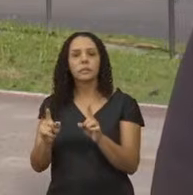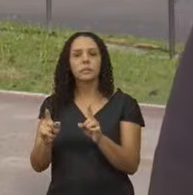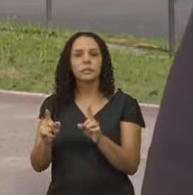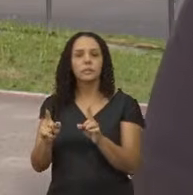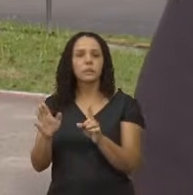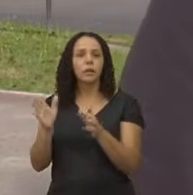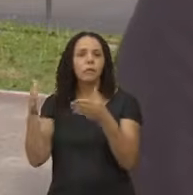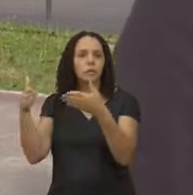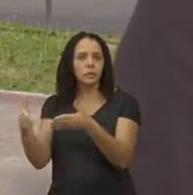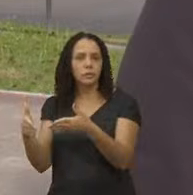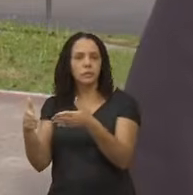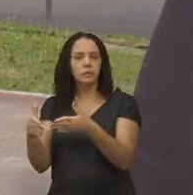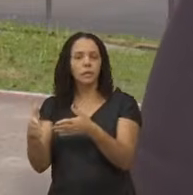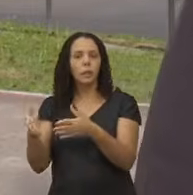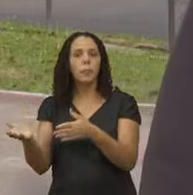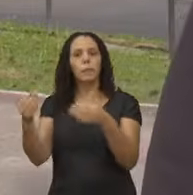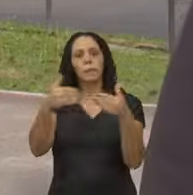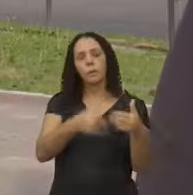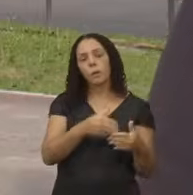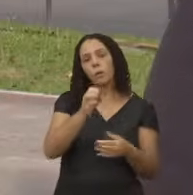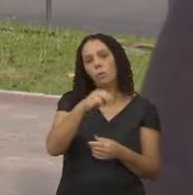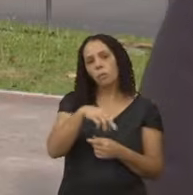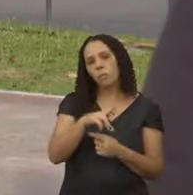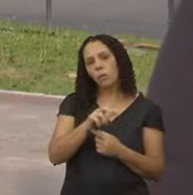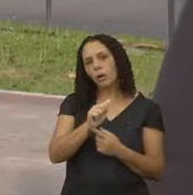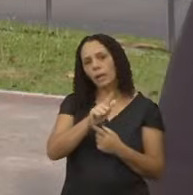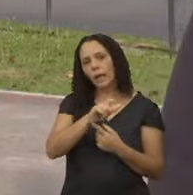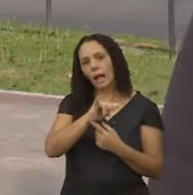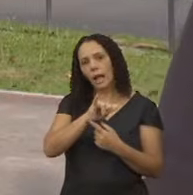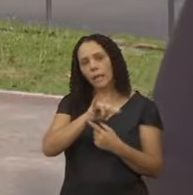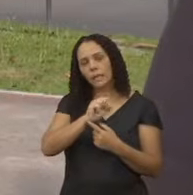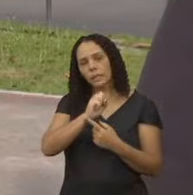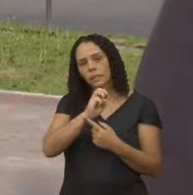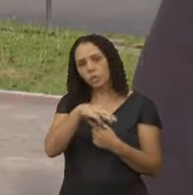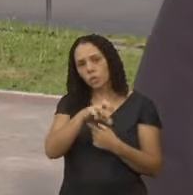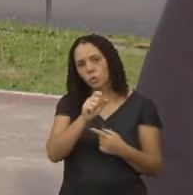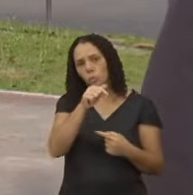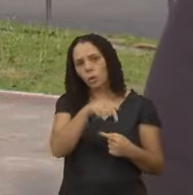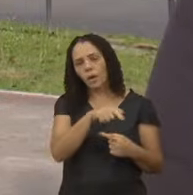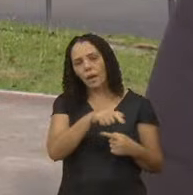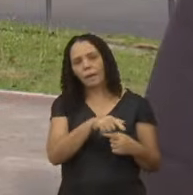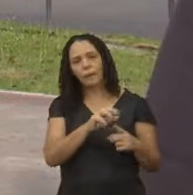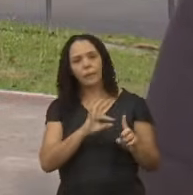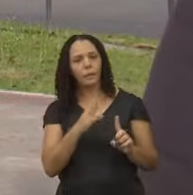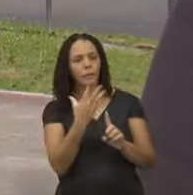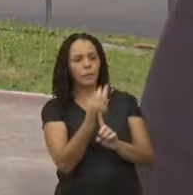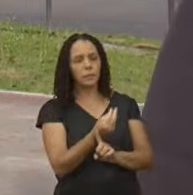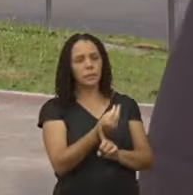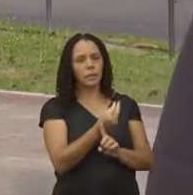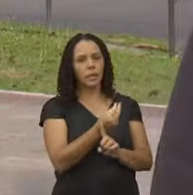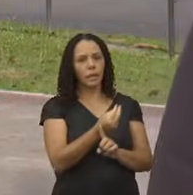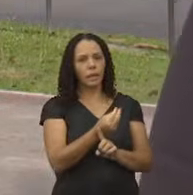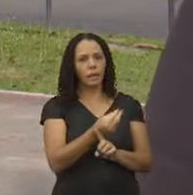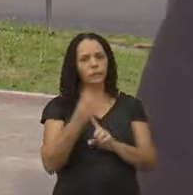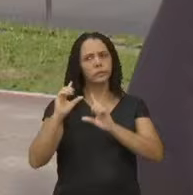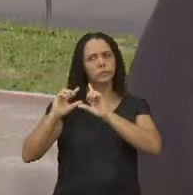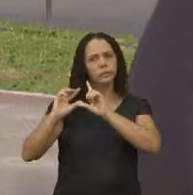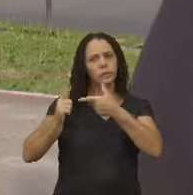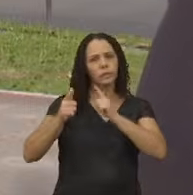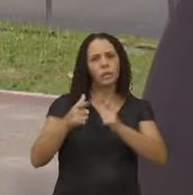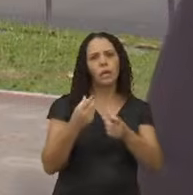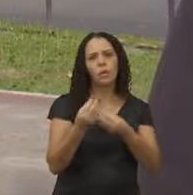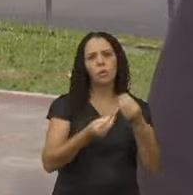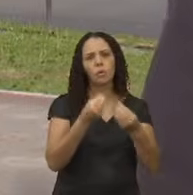nesse sentido. O muralismo, ele está mais atrelado a algumas artes tradicionais,